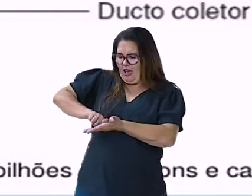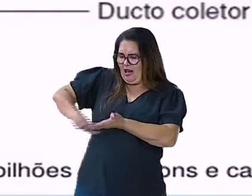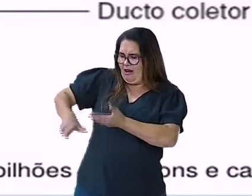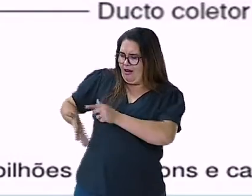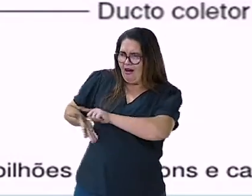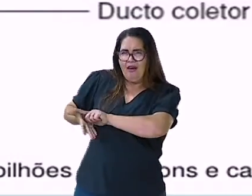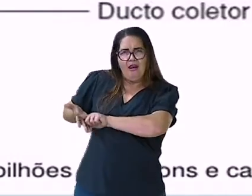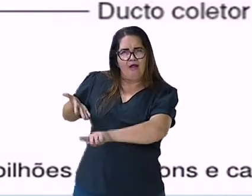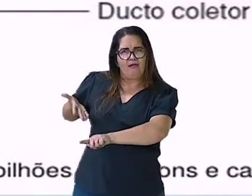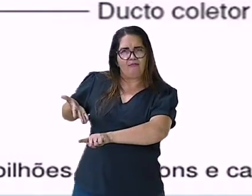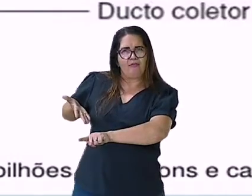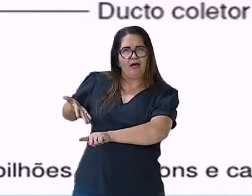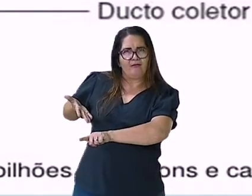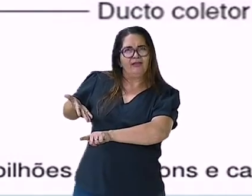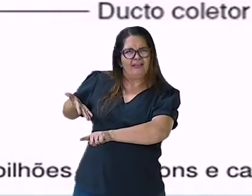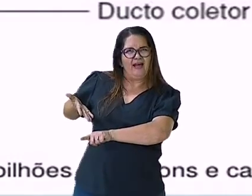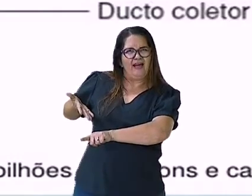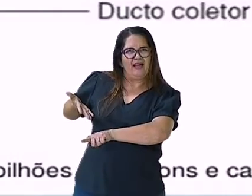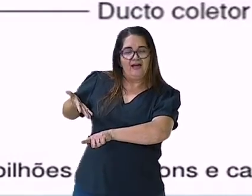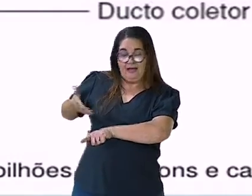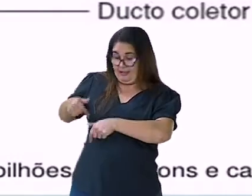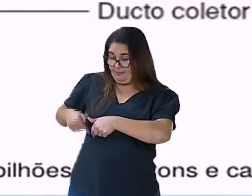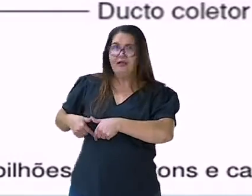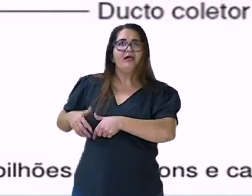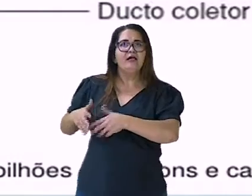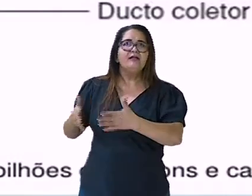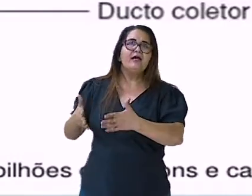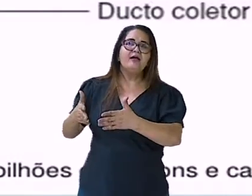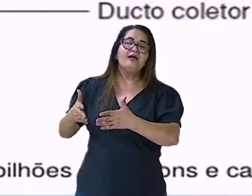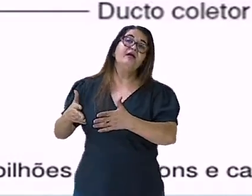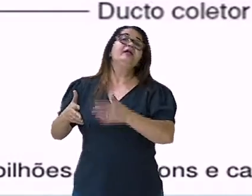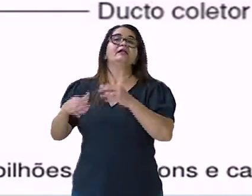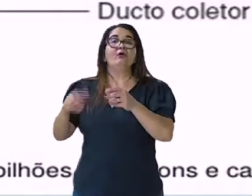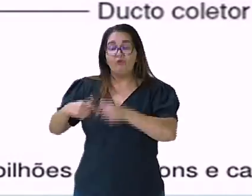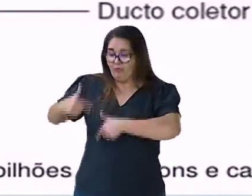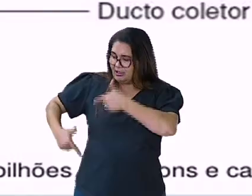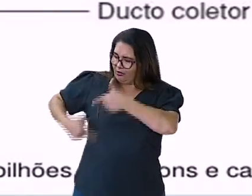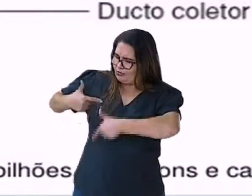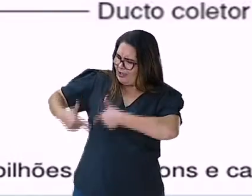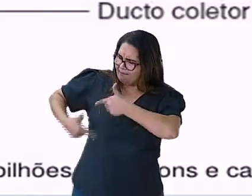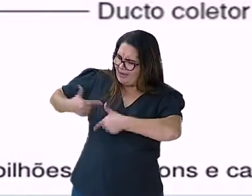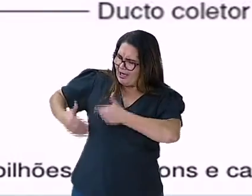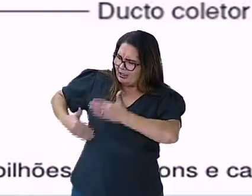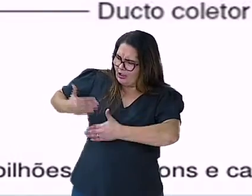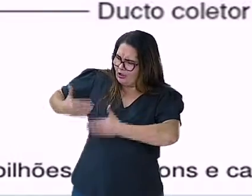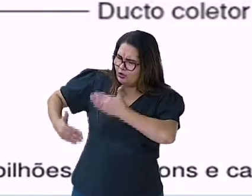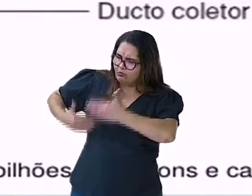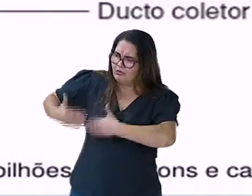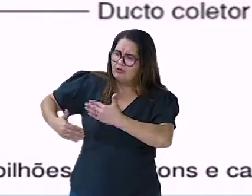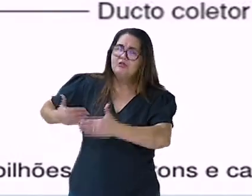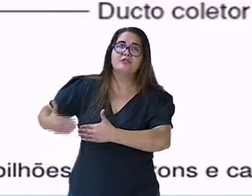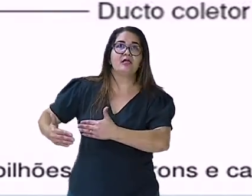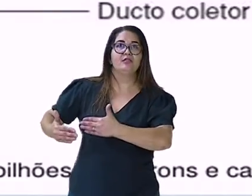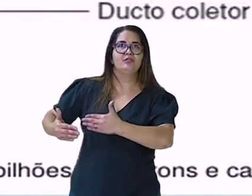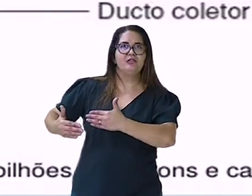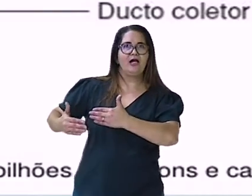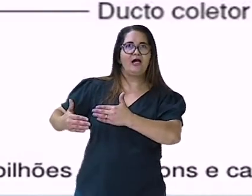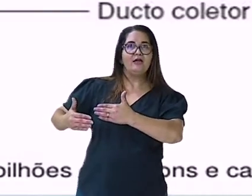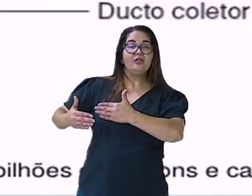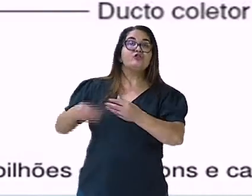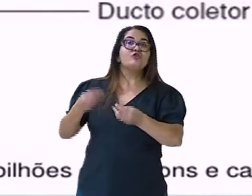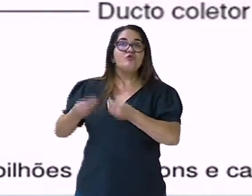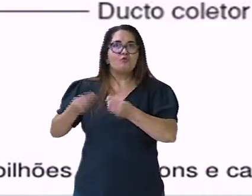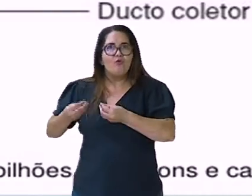não precisa mais. É lá no néfron também que começa todo o processo da produção da minha